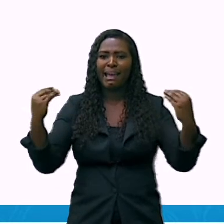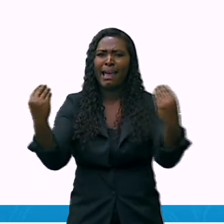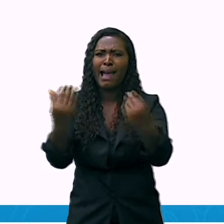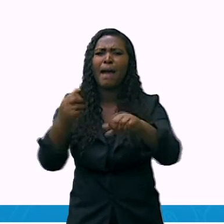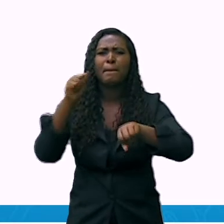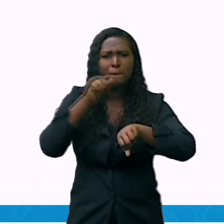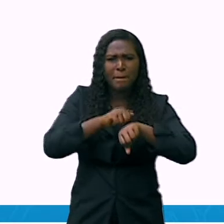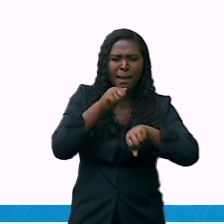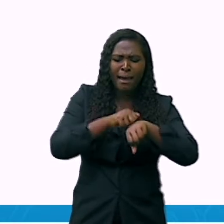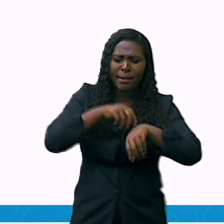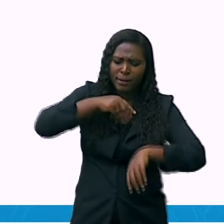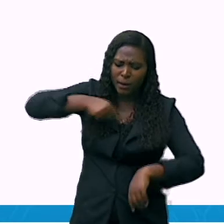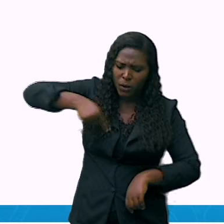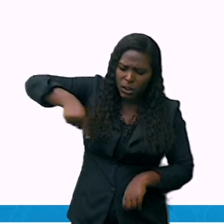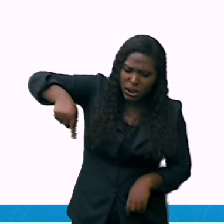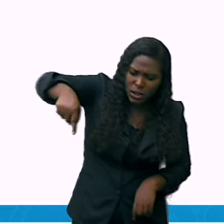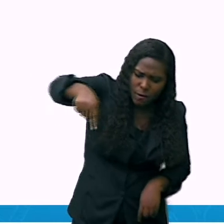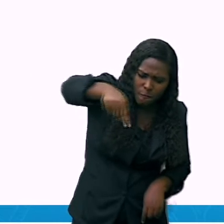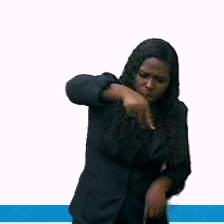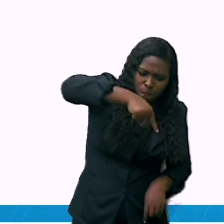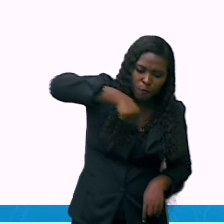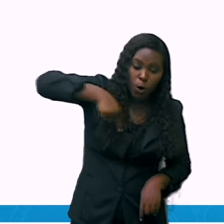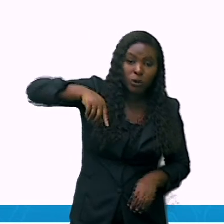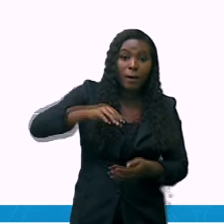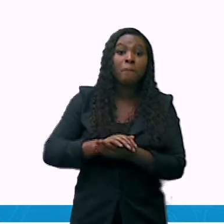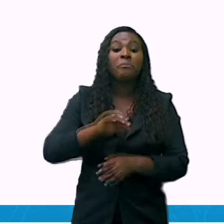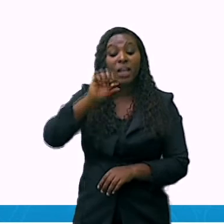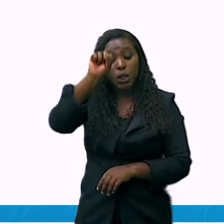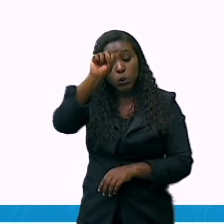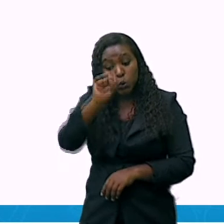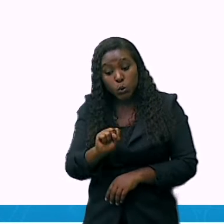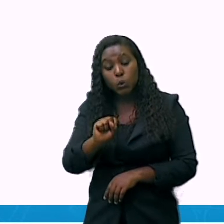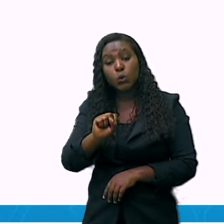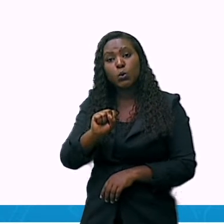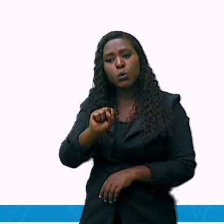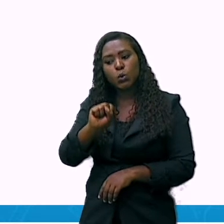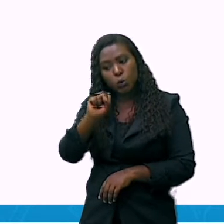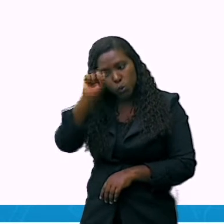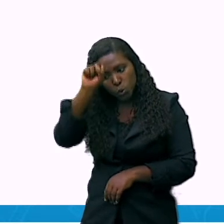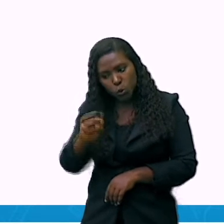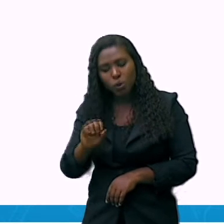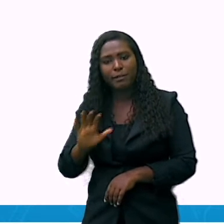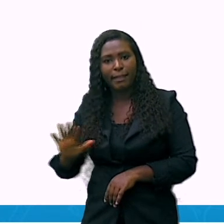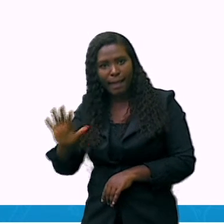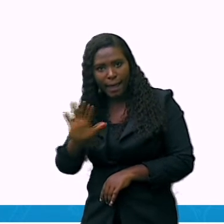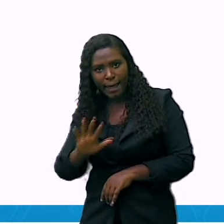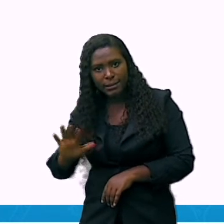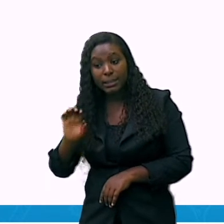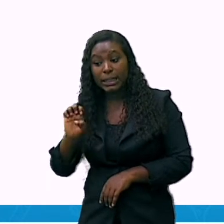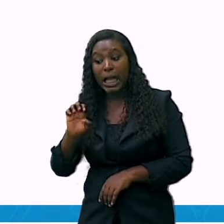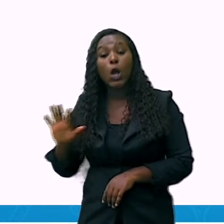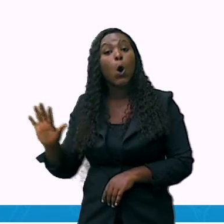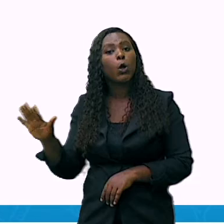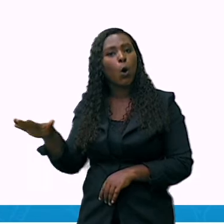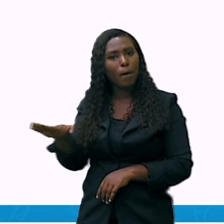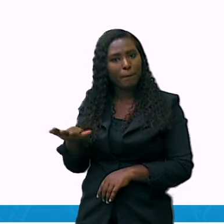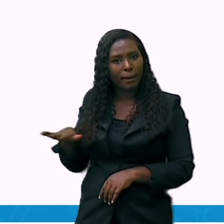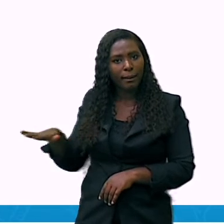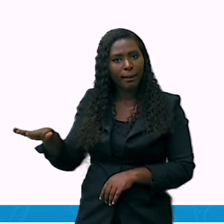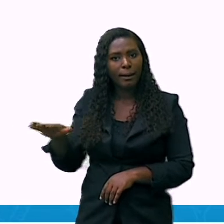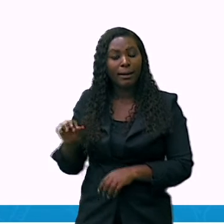da Europa e no oeste da Ásia. As águas estão restritas